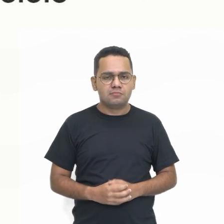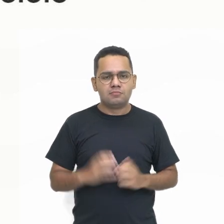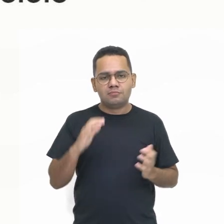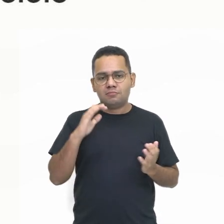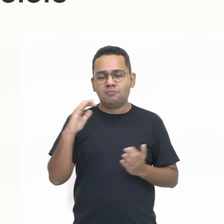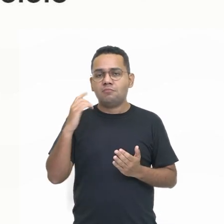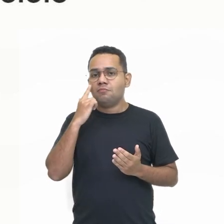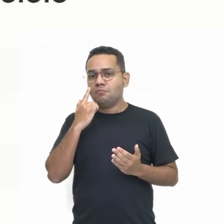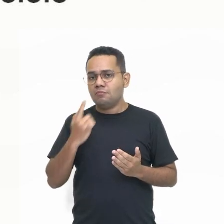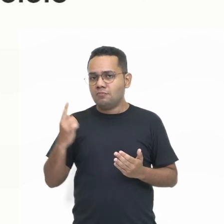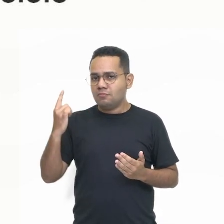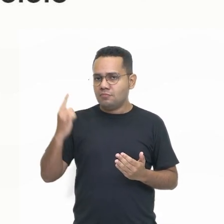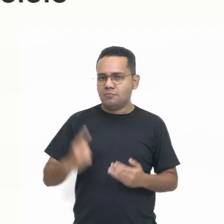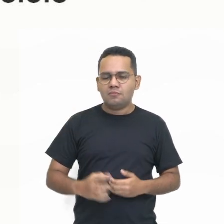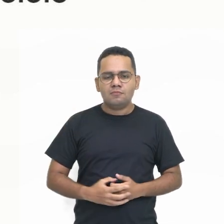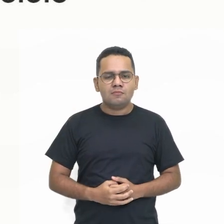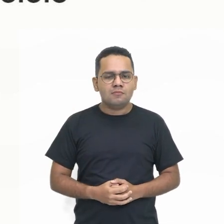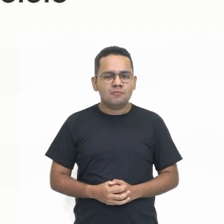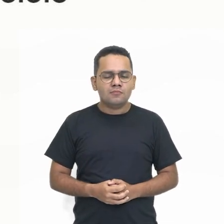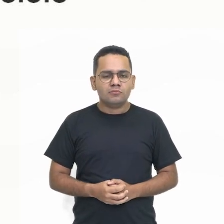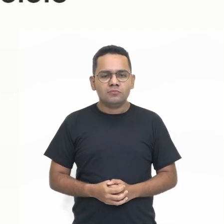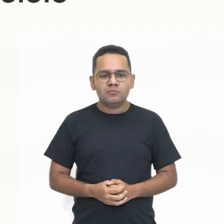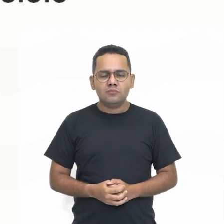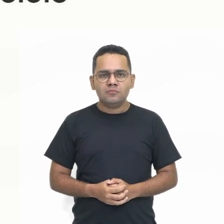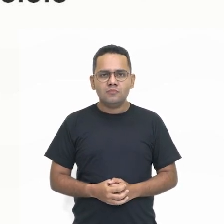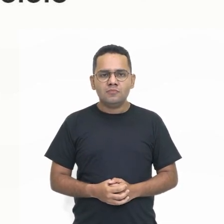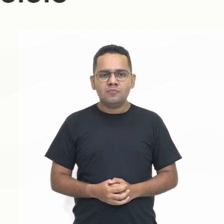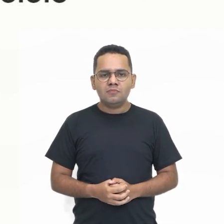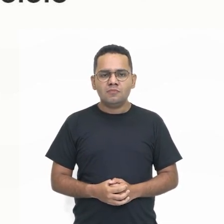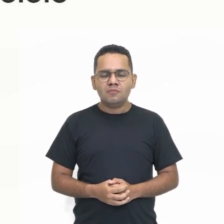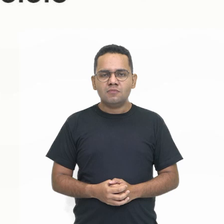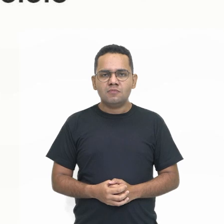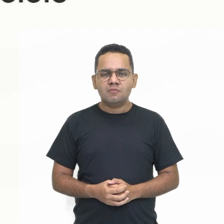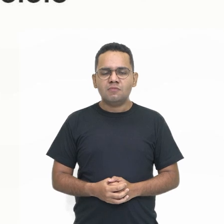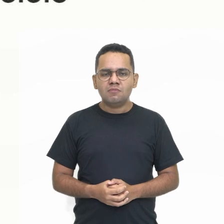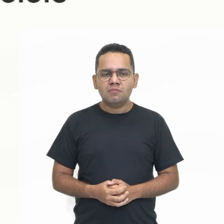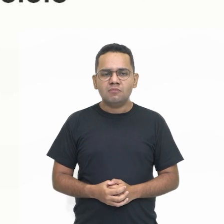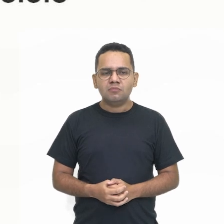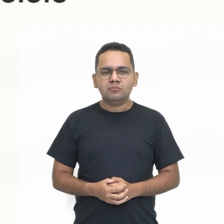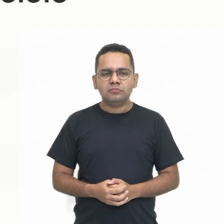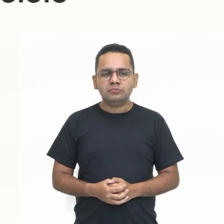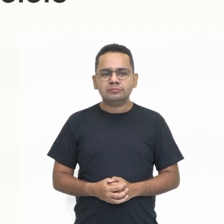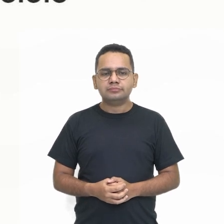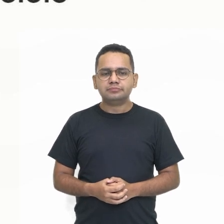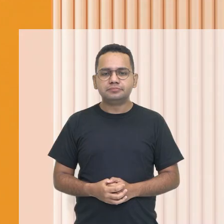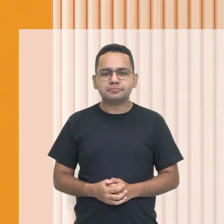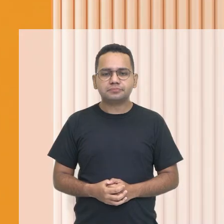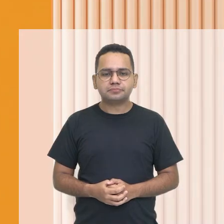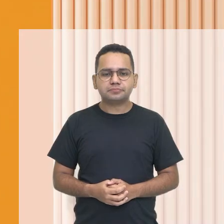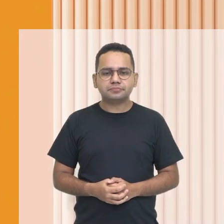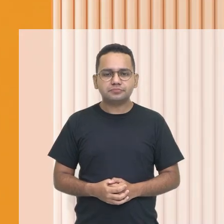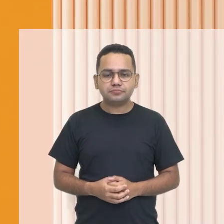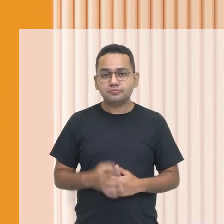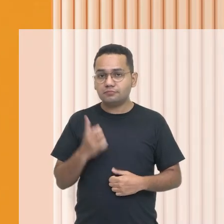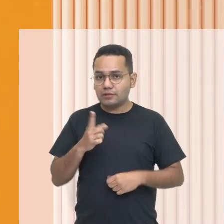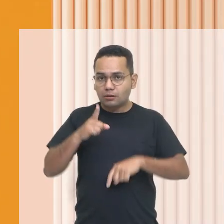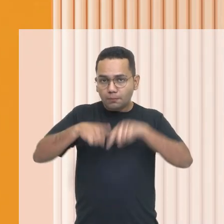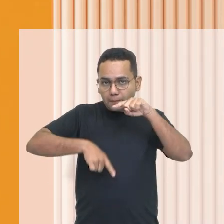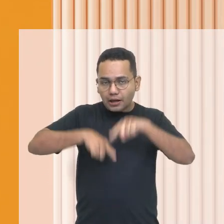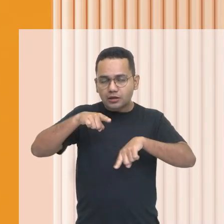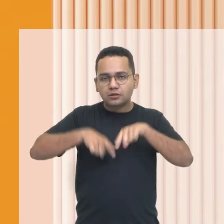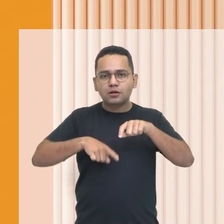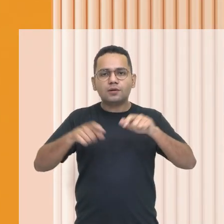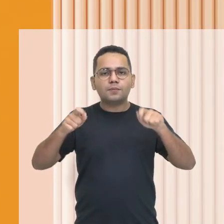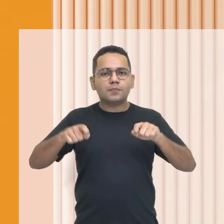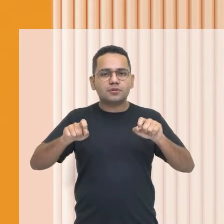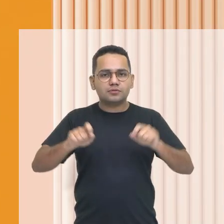pode perceber, né, ele já leva e concentra, né, a